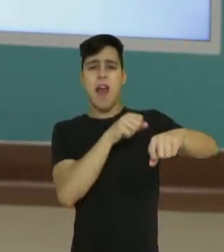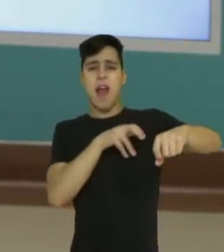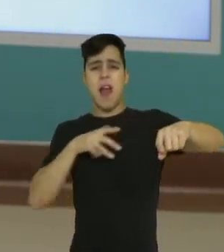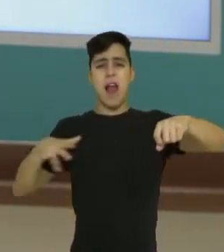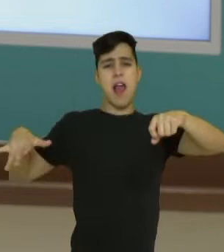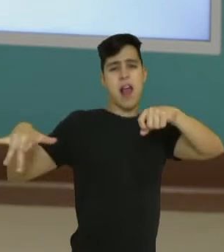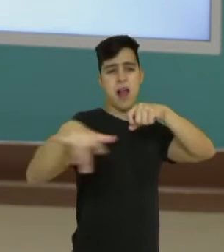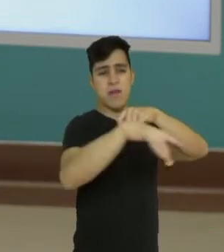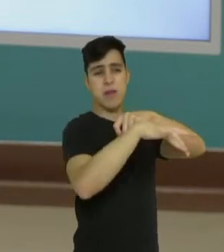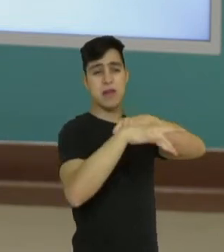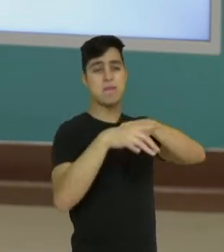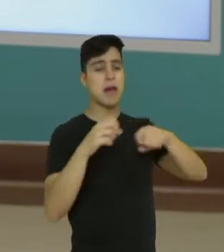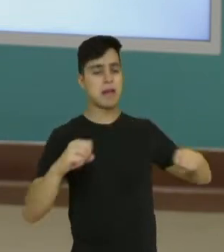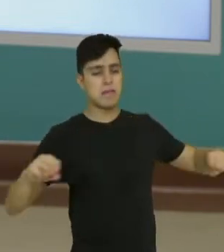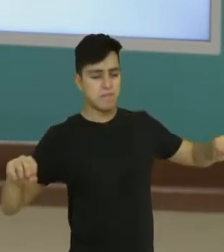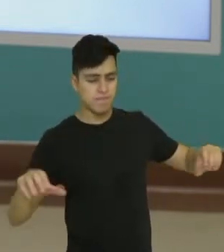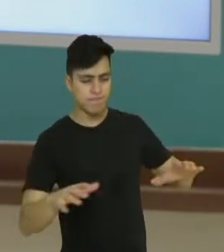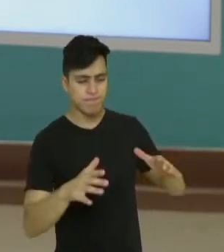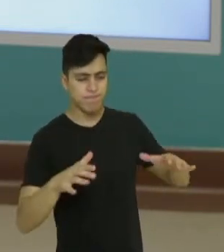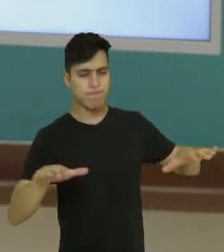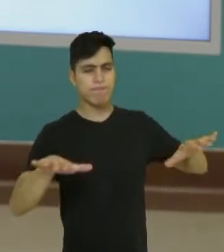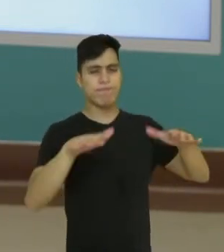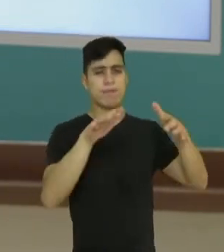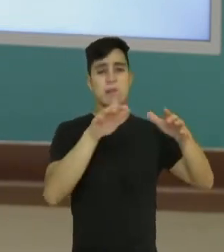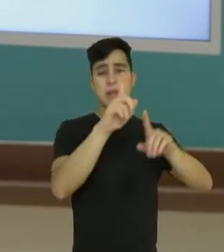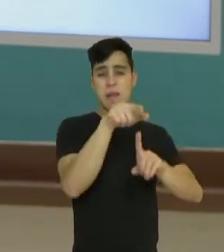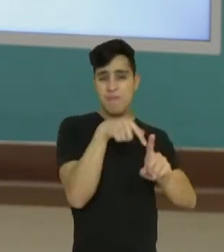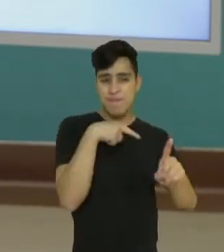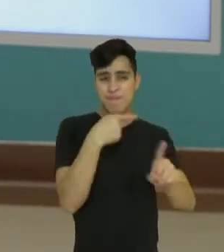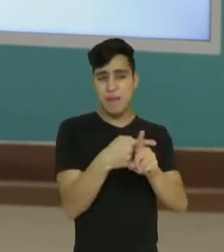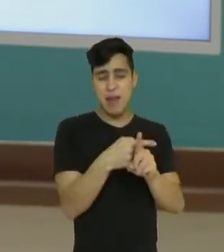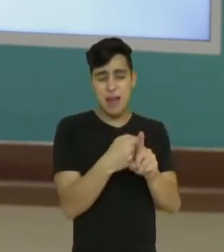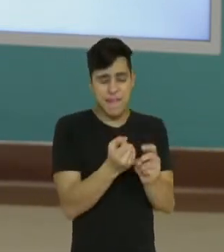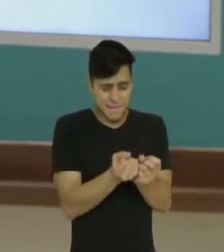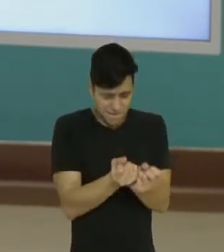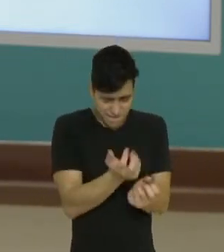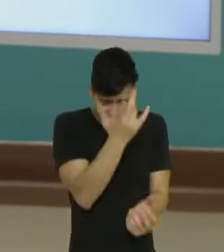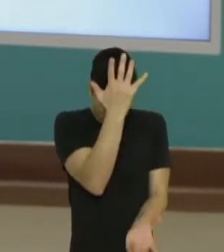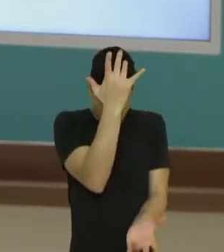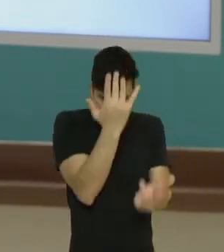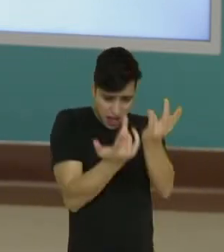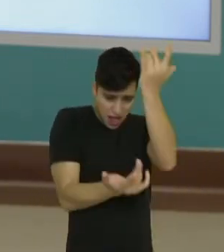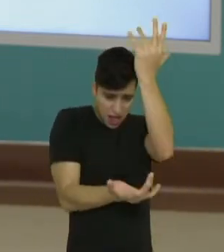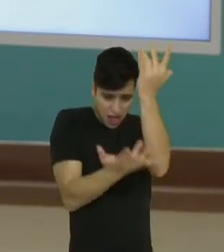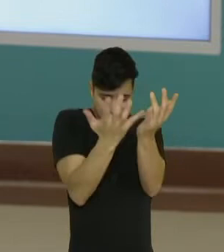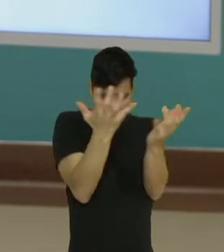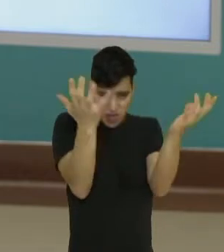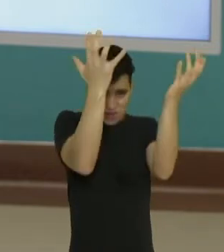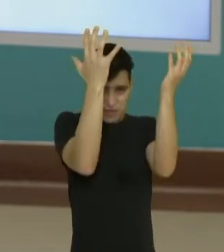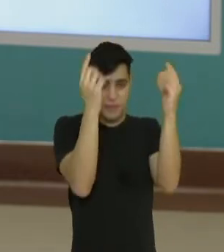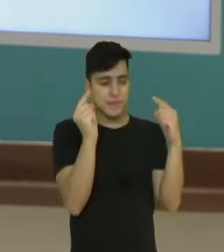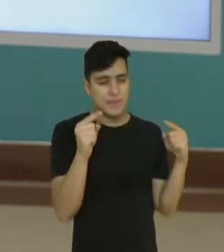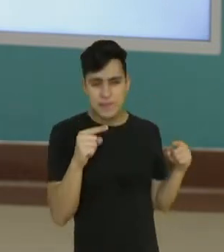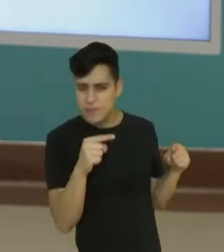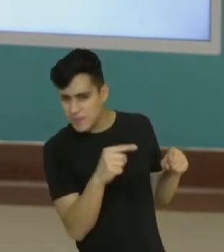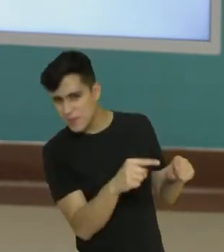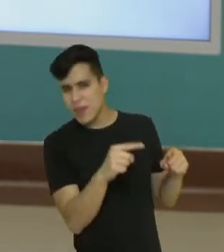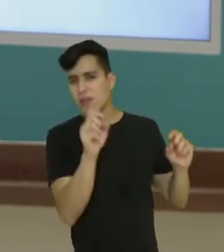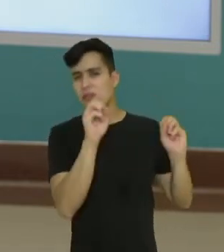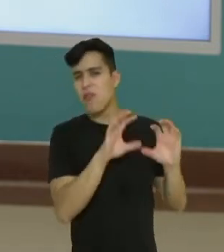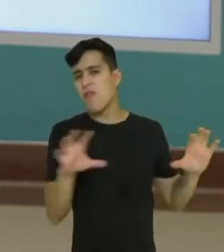Mas nós temos o quê? Muita fumaça, muitos gases sendo liberados. Mas isso, Fabiano, é uma